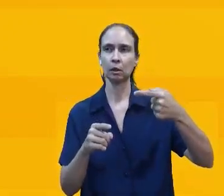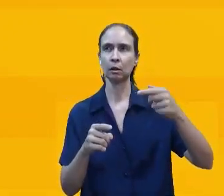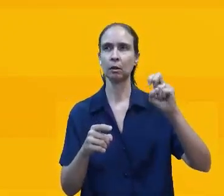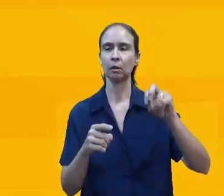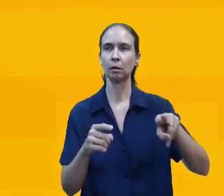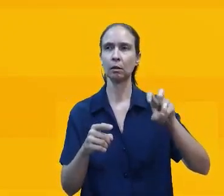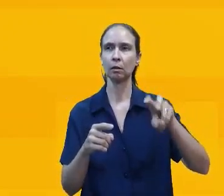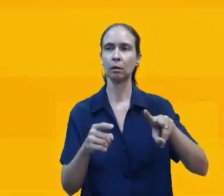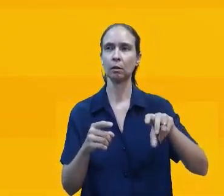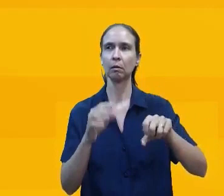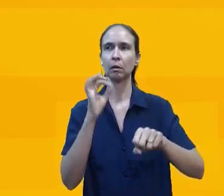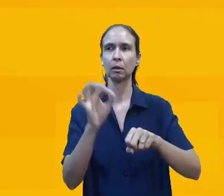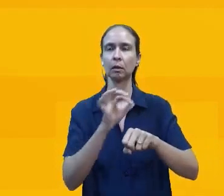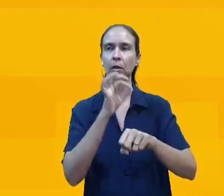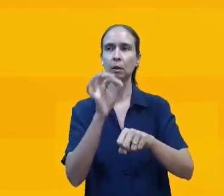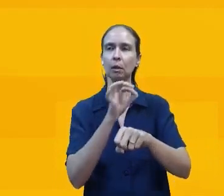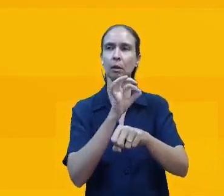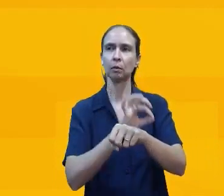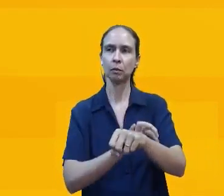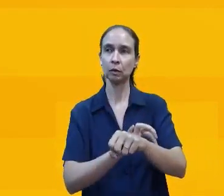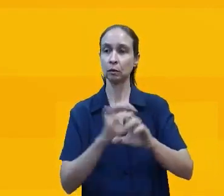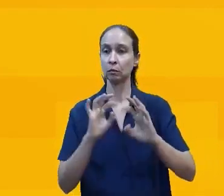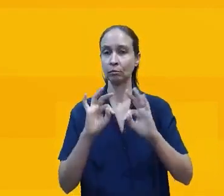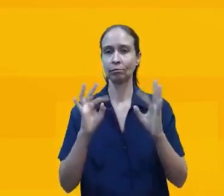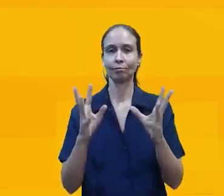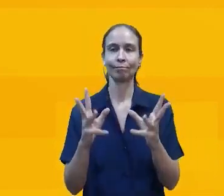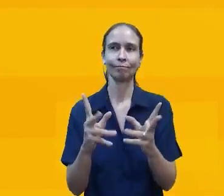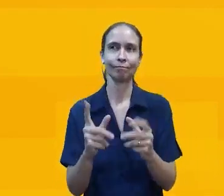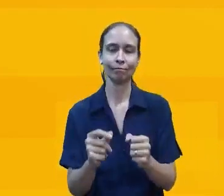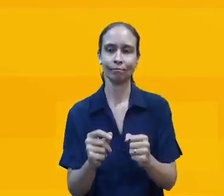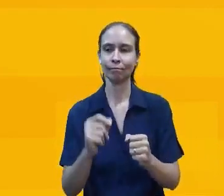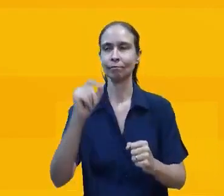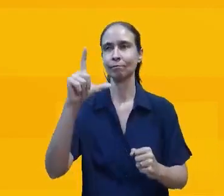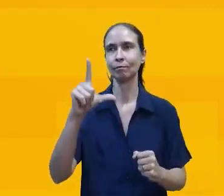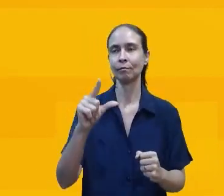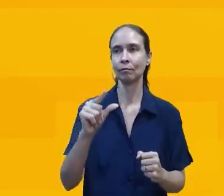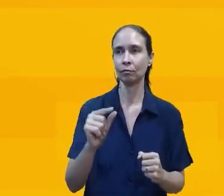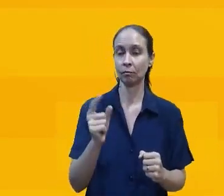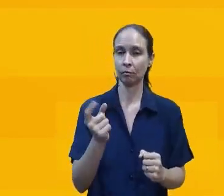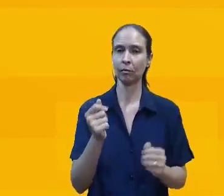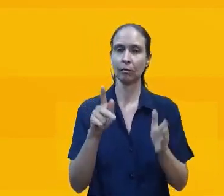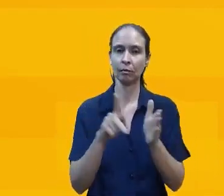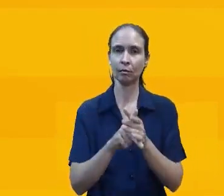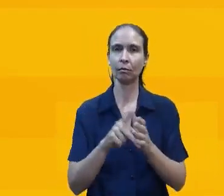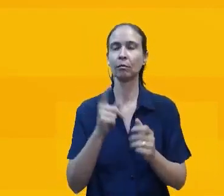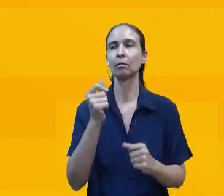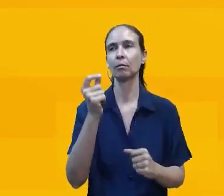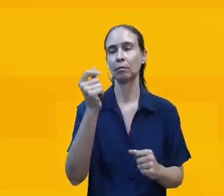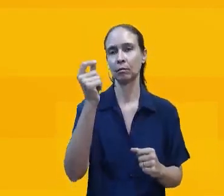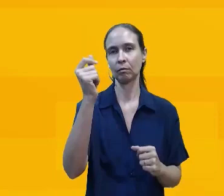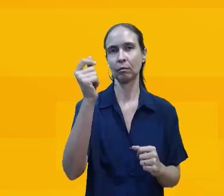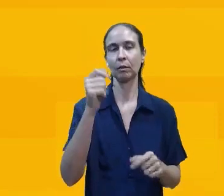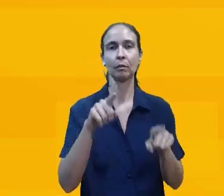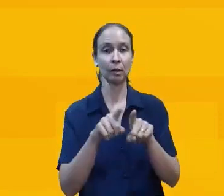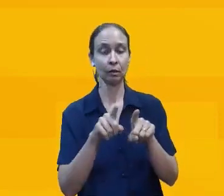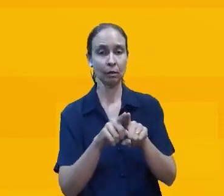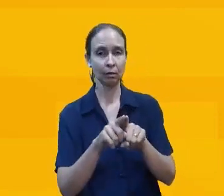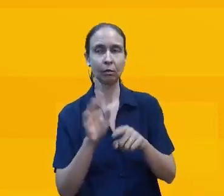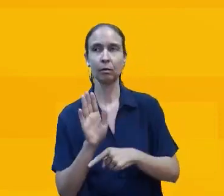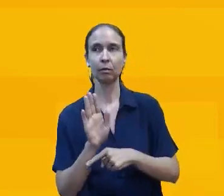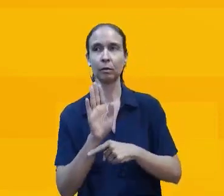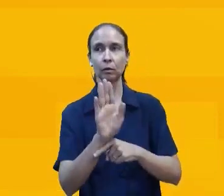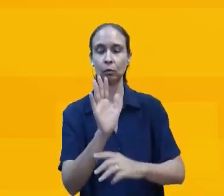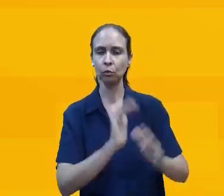reduzir 50% o uso. Isso tudo, além de baixar o custo, ele também é um fator de preservação ambiental,